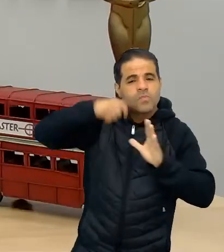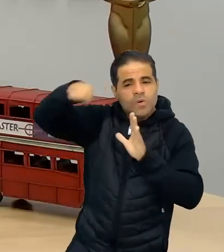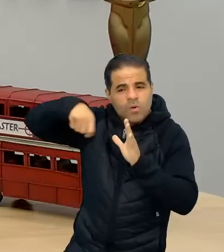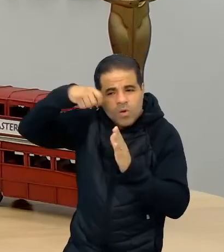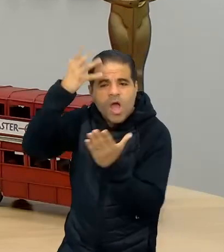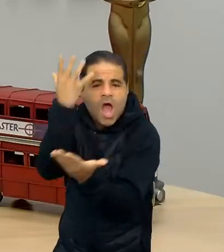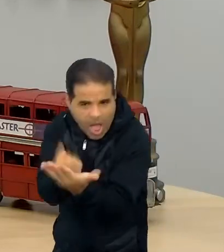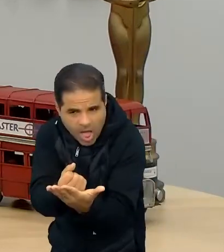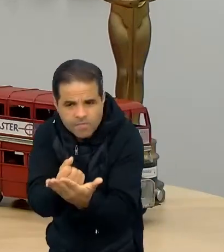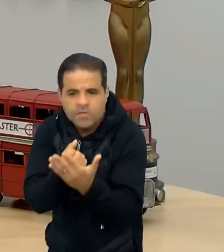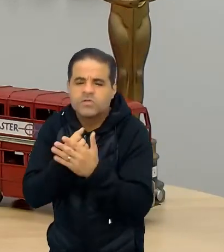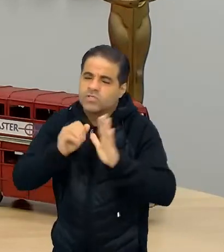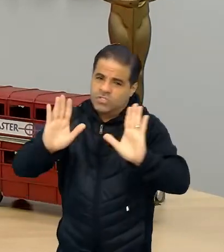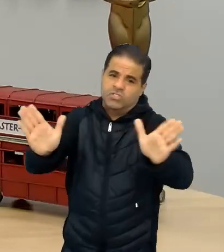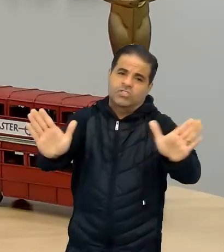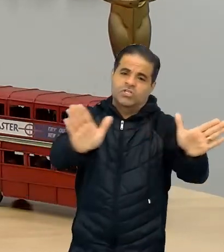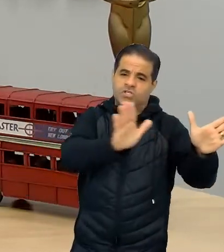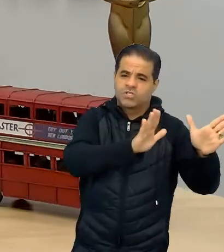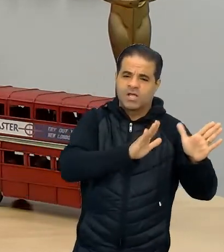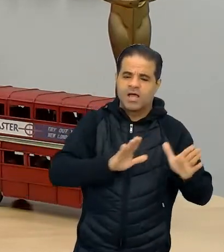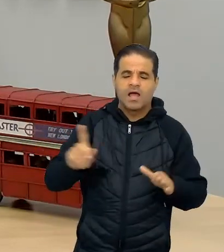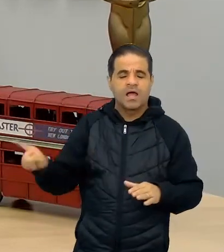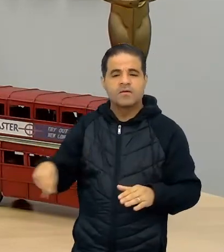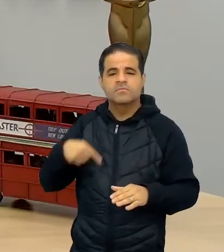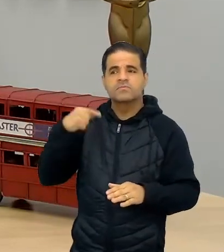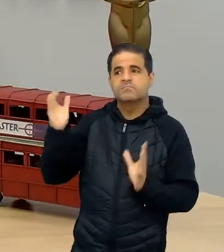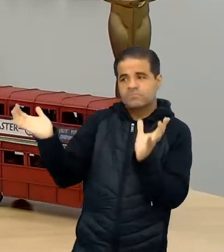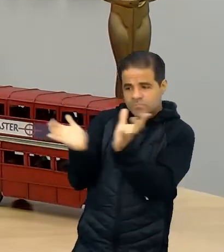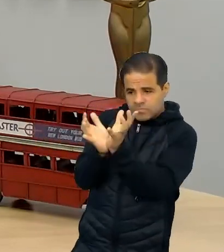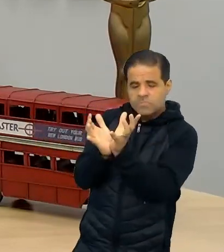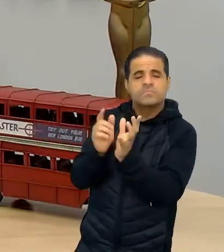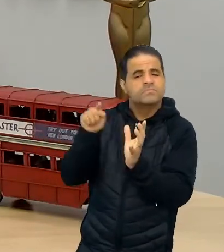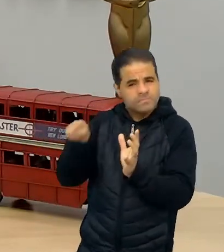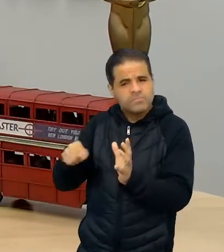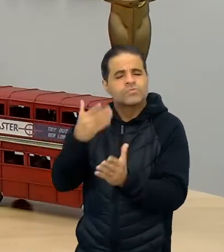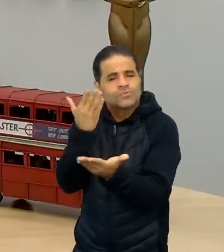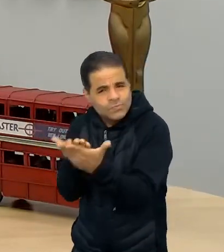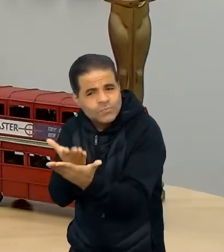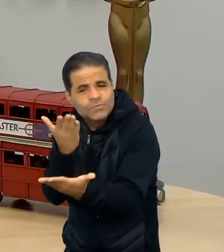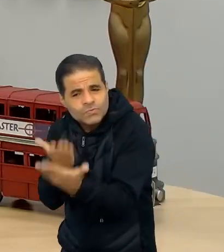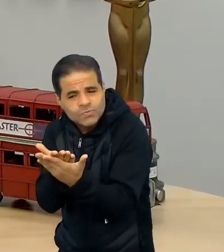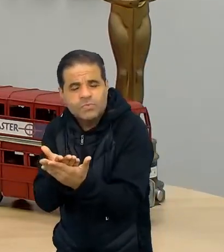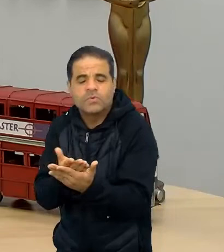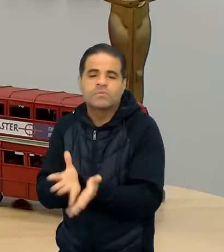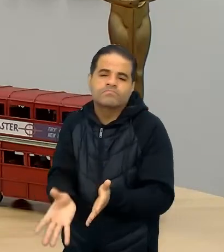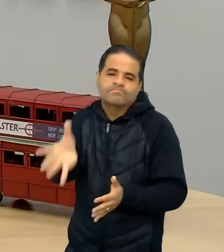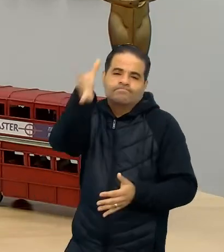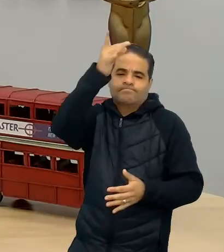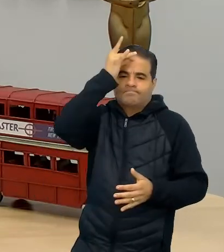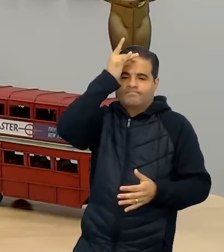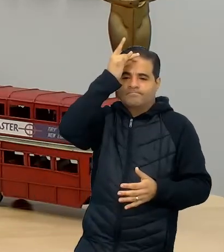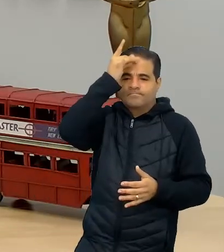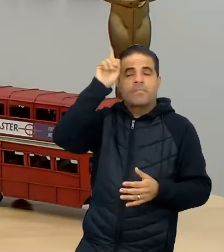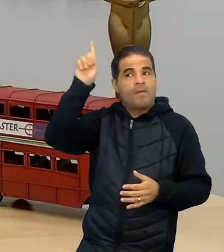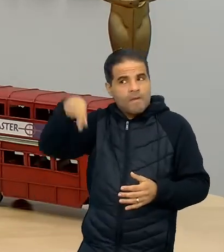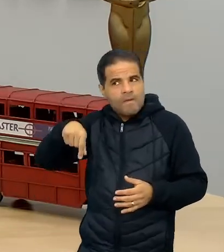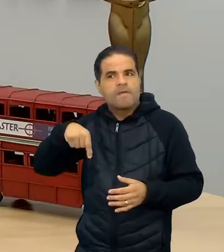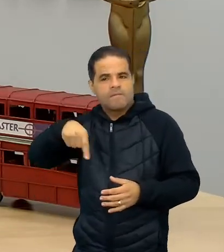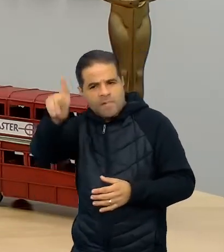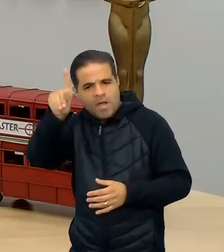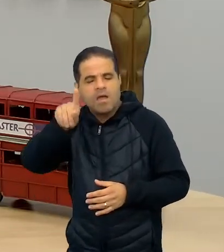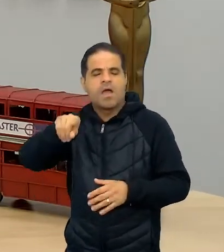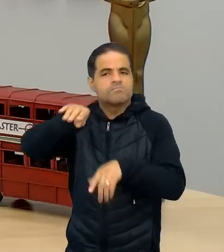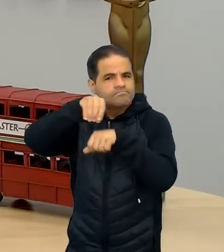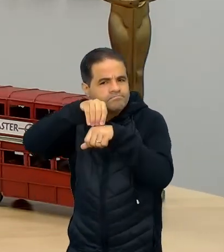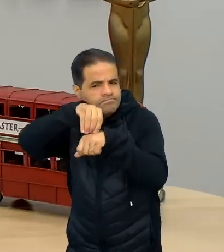nós todos gravamos alguma coisa, mas o cinegrafista, ele estudou. Pega a melhor imagem. Ele fez o curso, ele vai